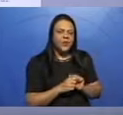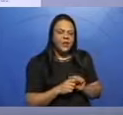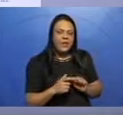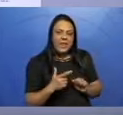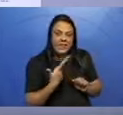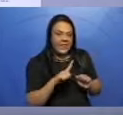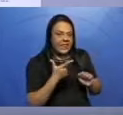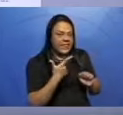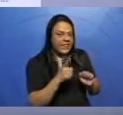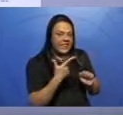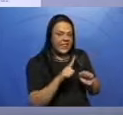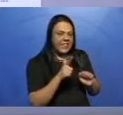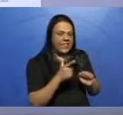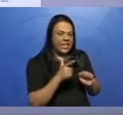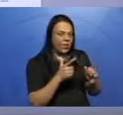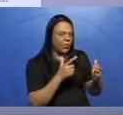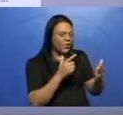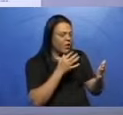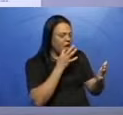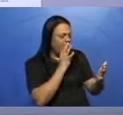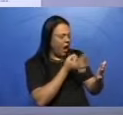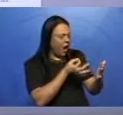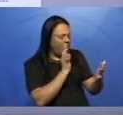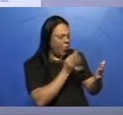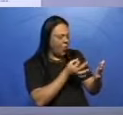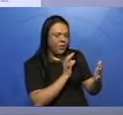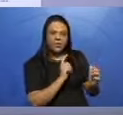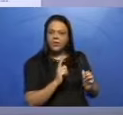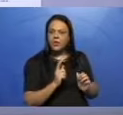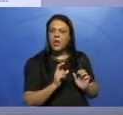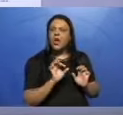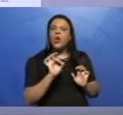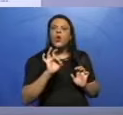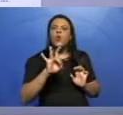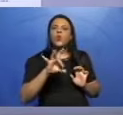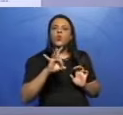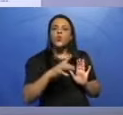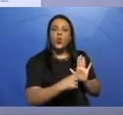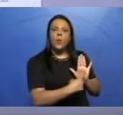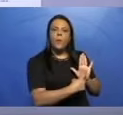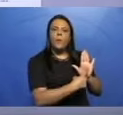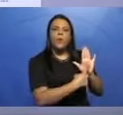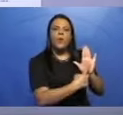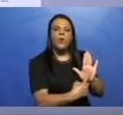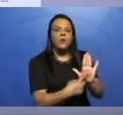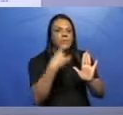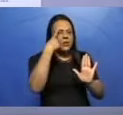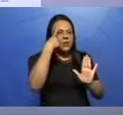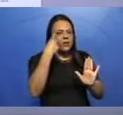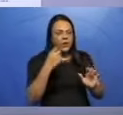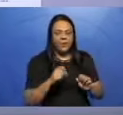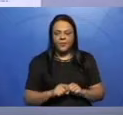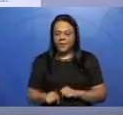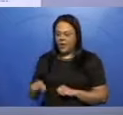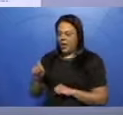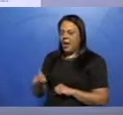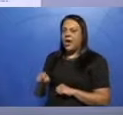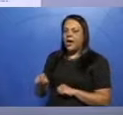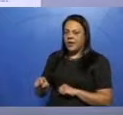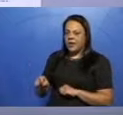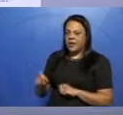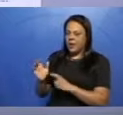não de argumentação, mas de exposição mesmo. E o argumentativo mostra também